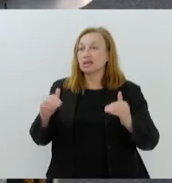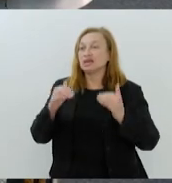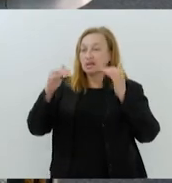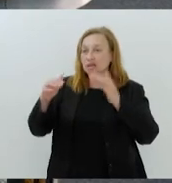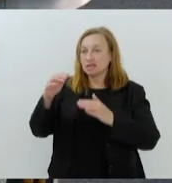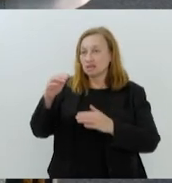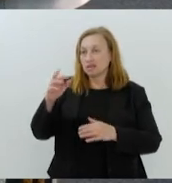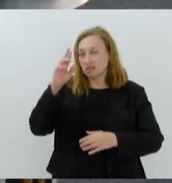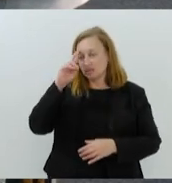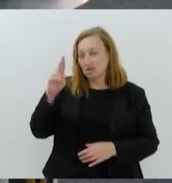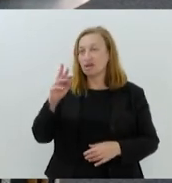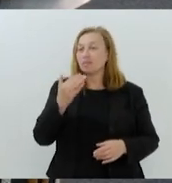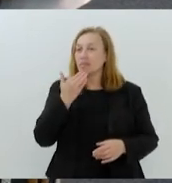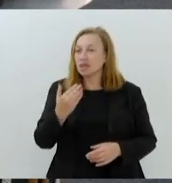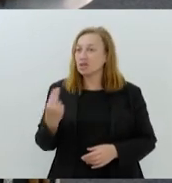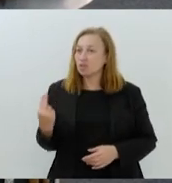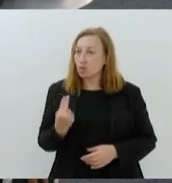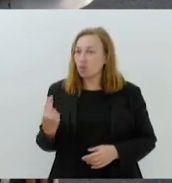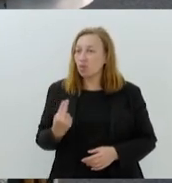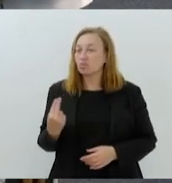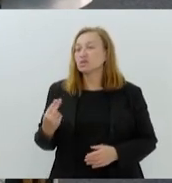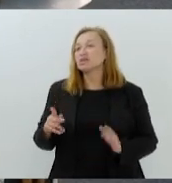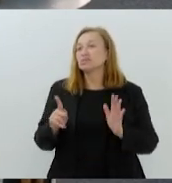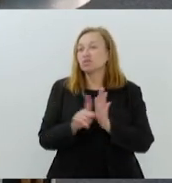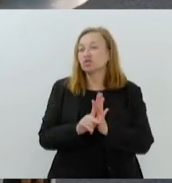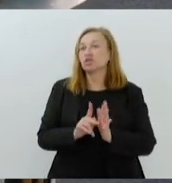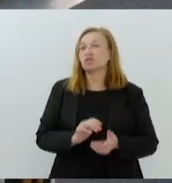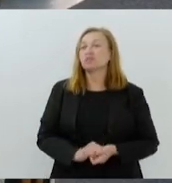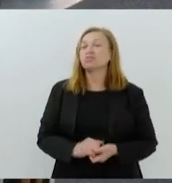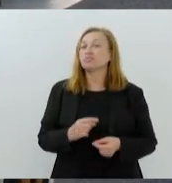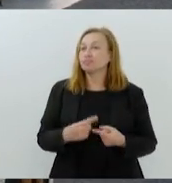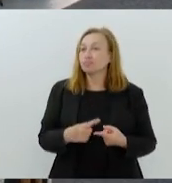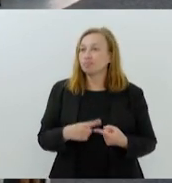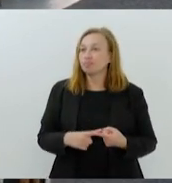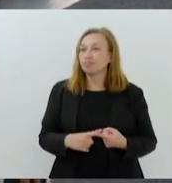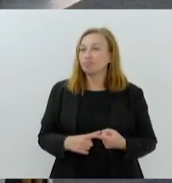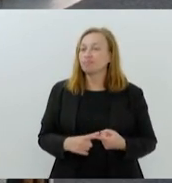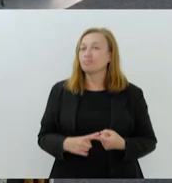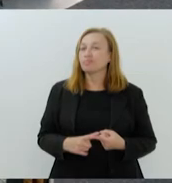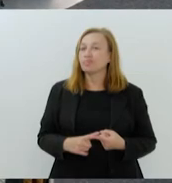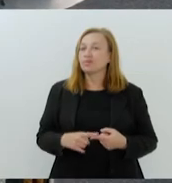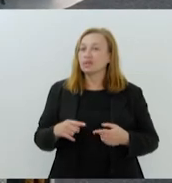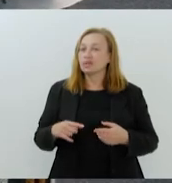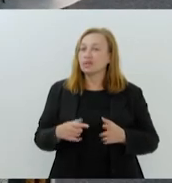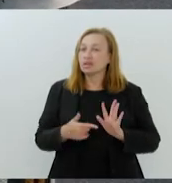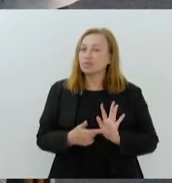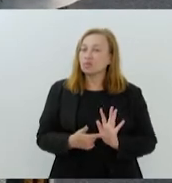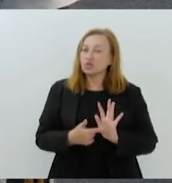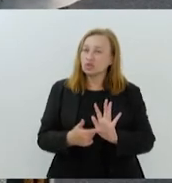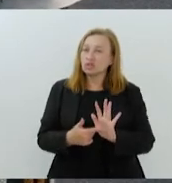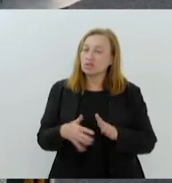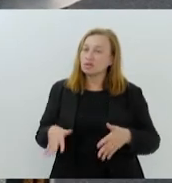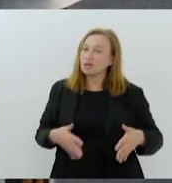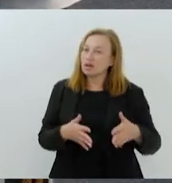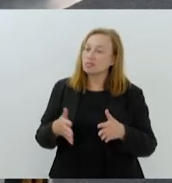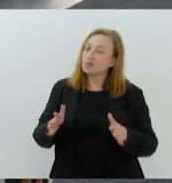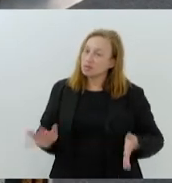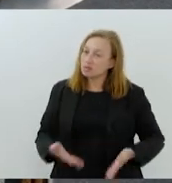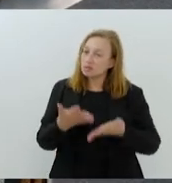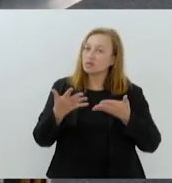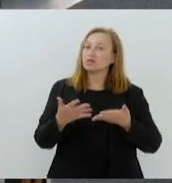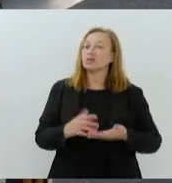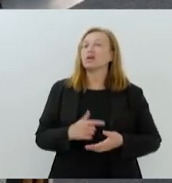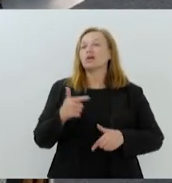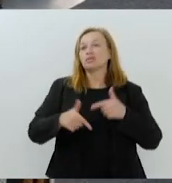também pedir coautoria a esse projeto, porque tem dado luz e muitas motivações